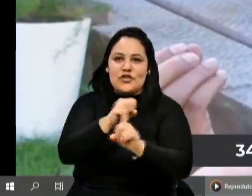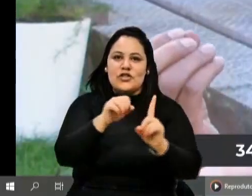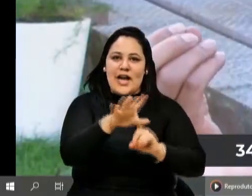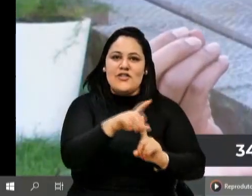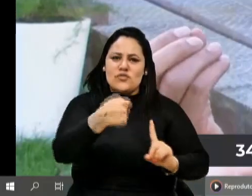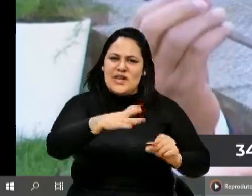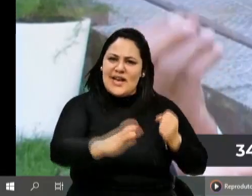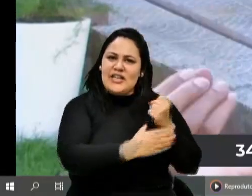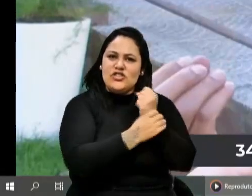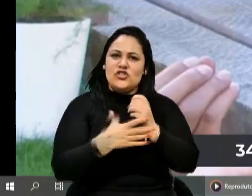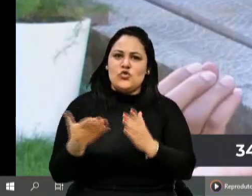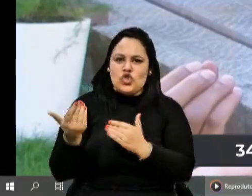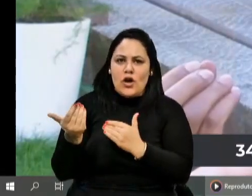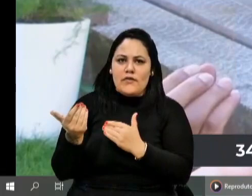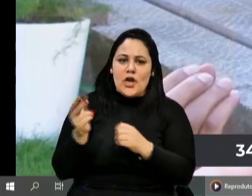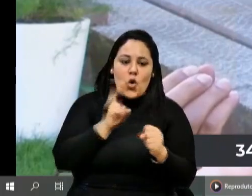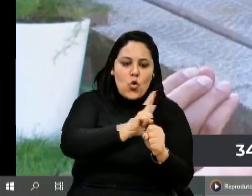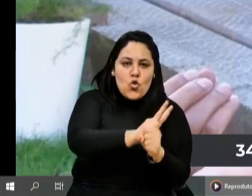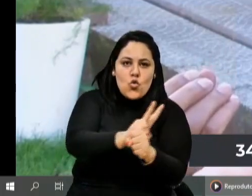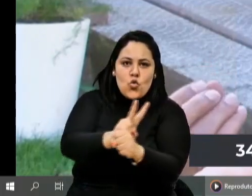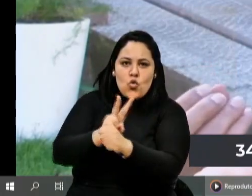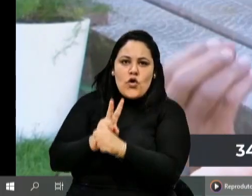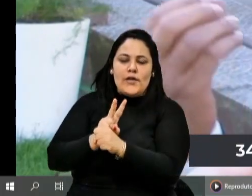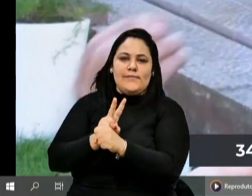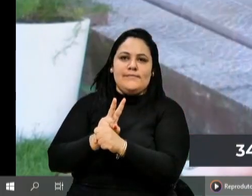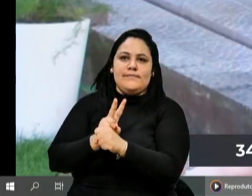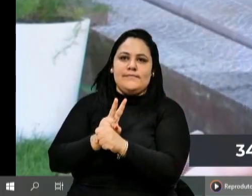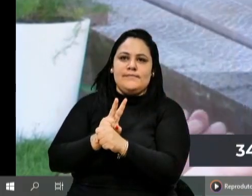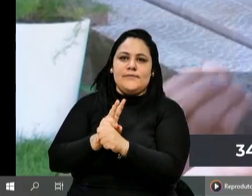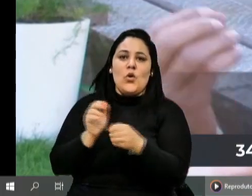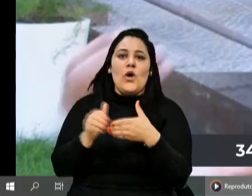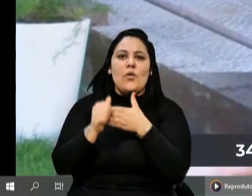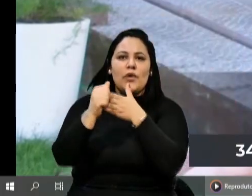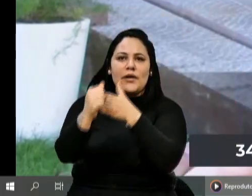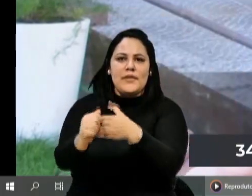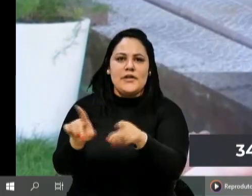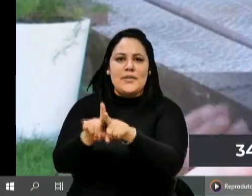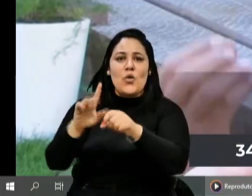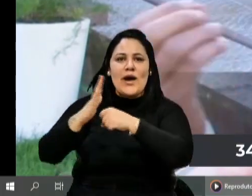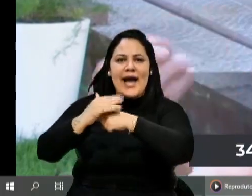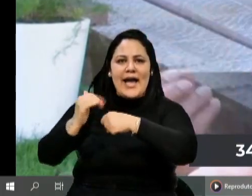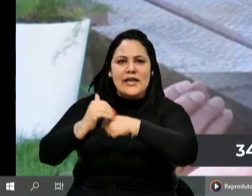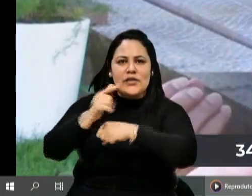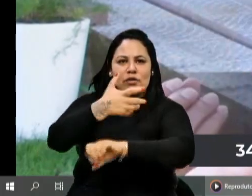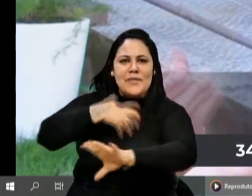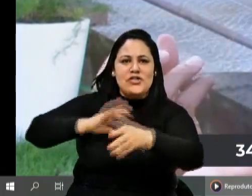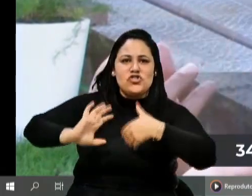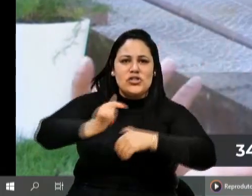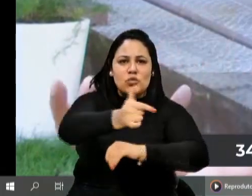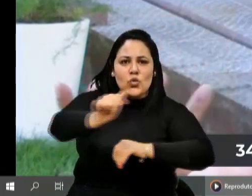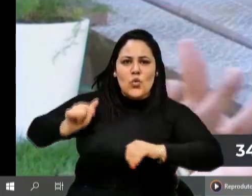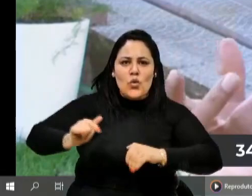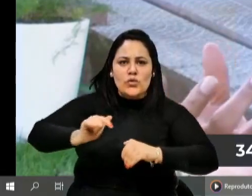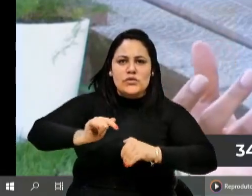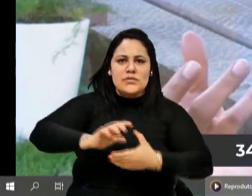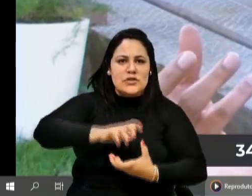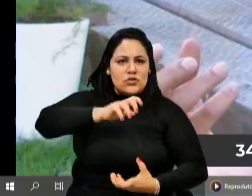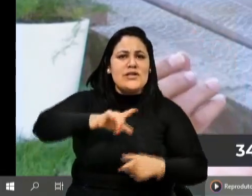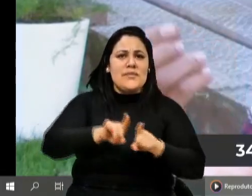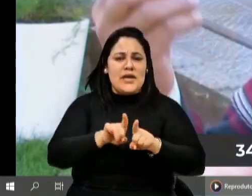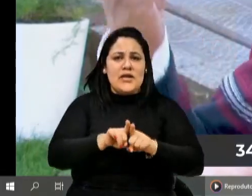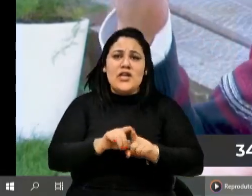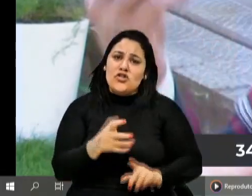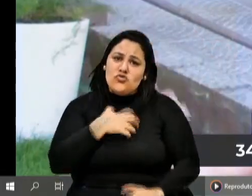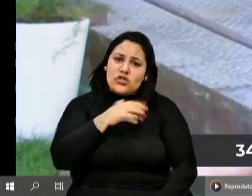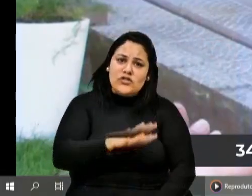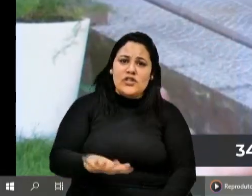jovens preservem essa cultura do cuidado, esse acompanhamento, esse afeto, essa dedicação e também, no modo geral, que a gente